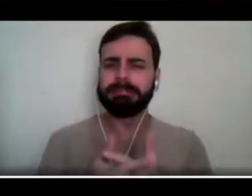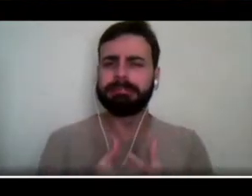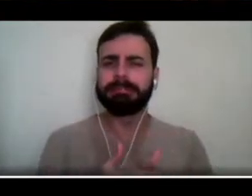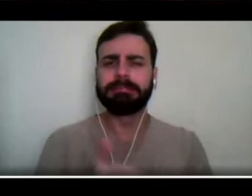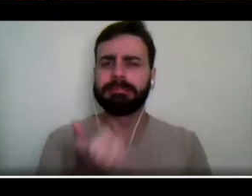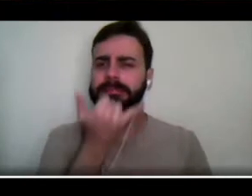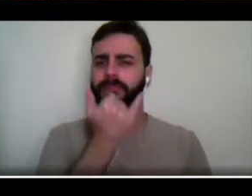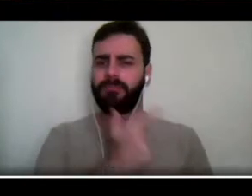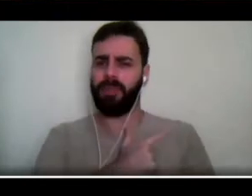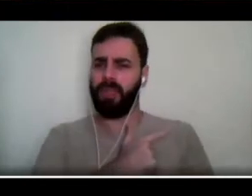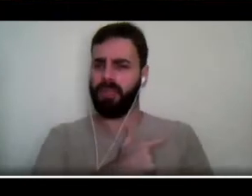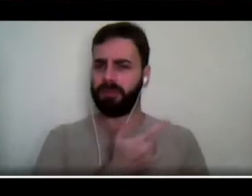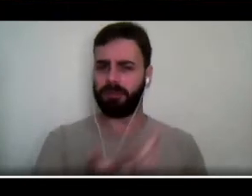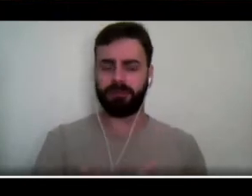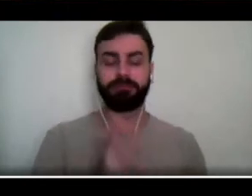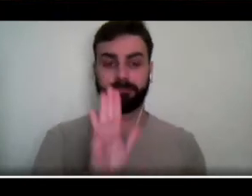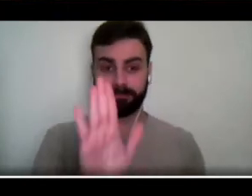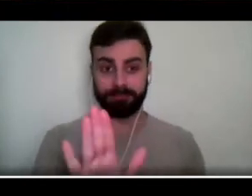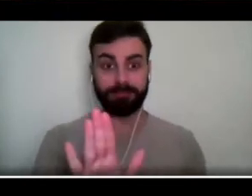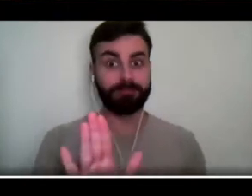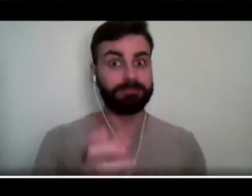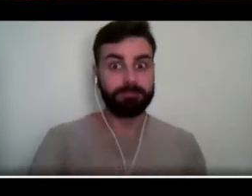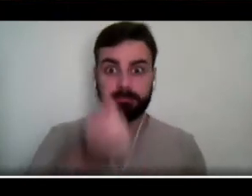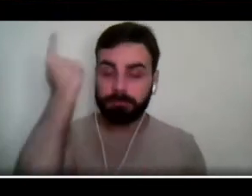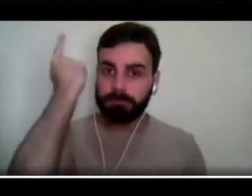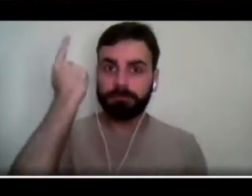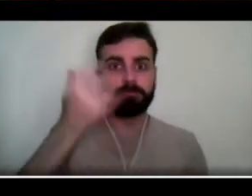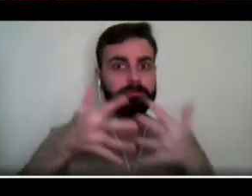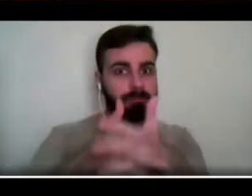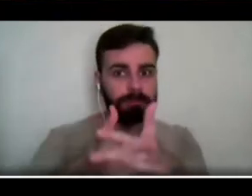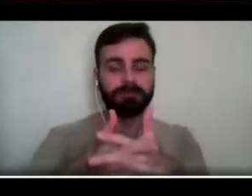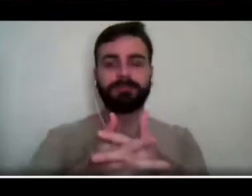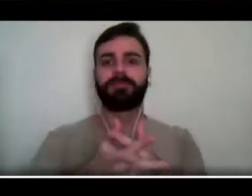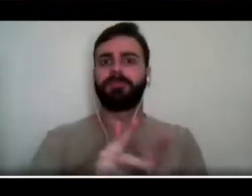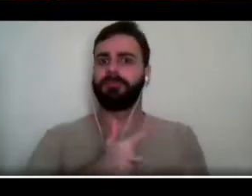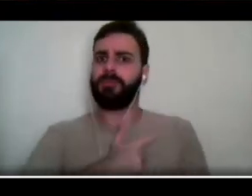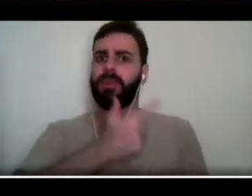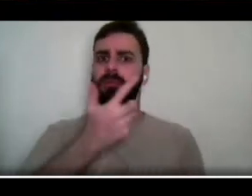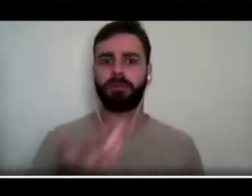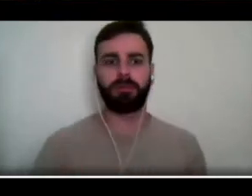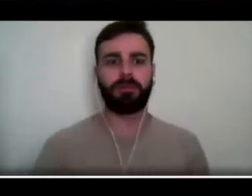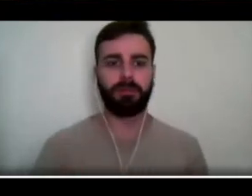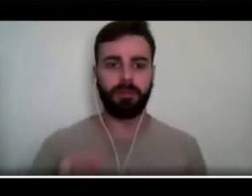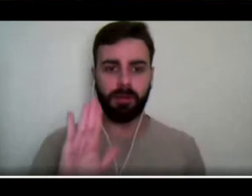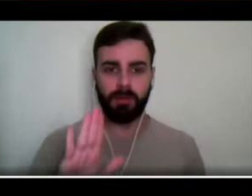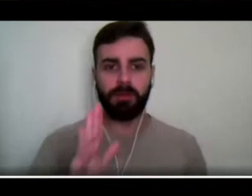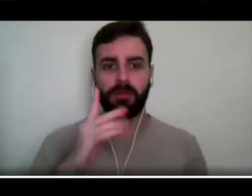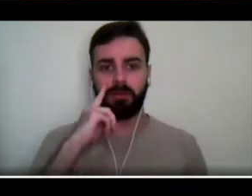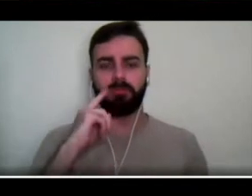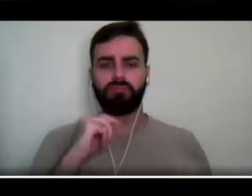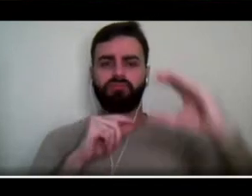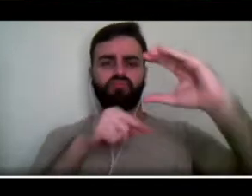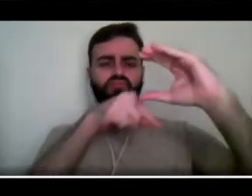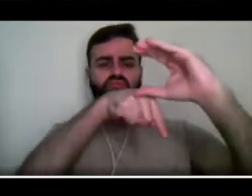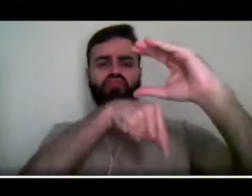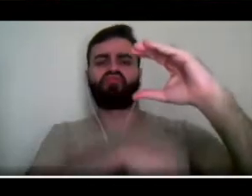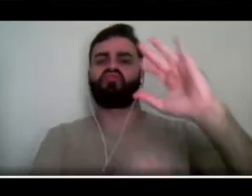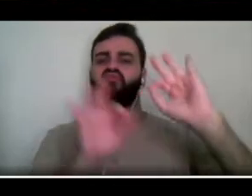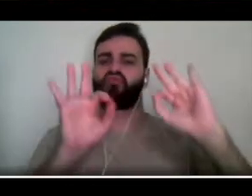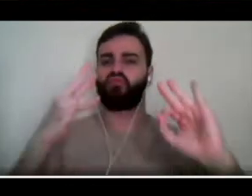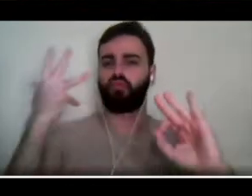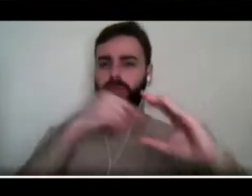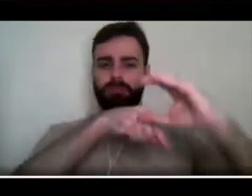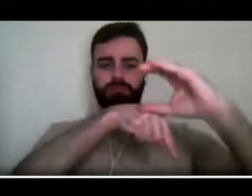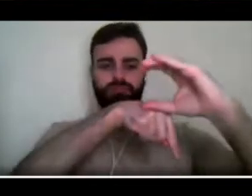Gente de Deus. Pronto. Então, essa é a trajetória